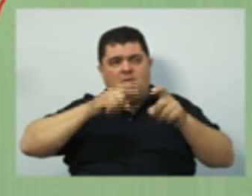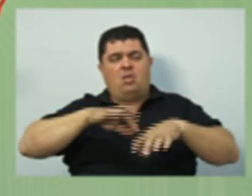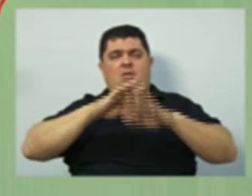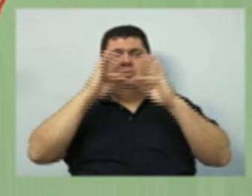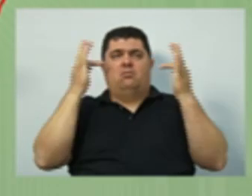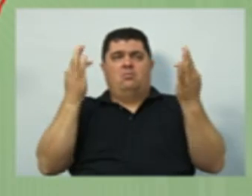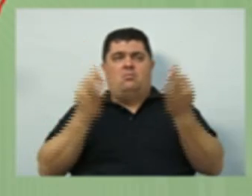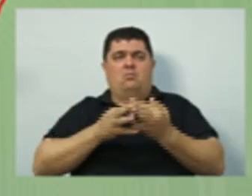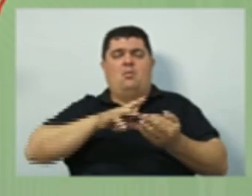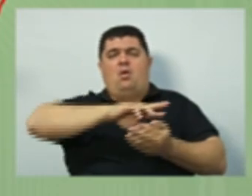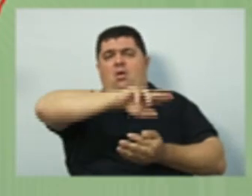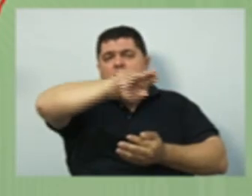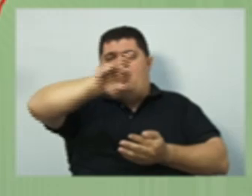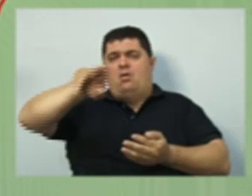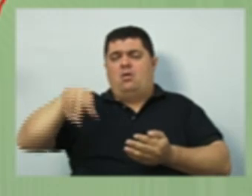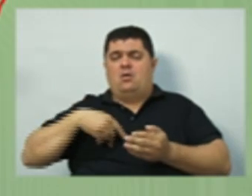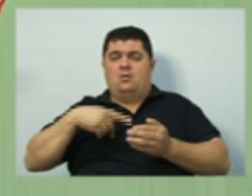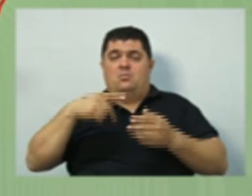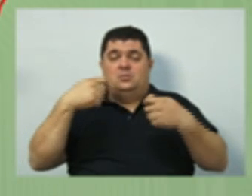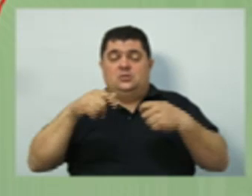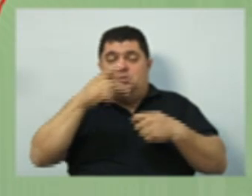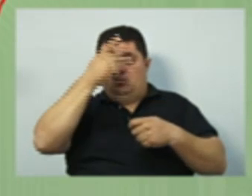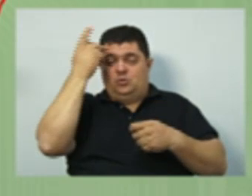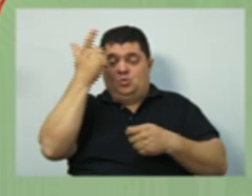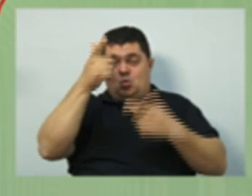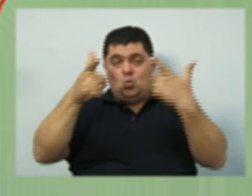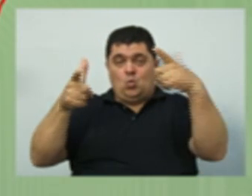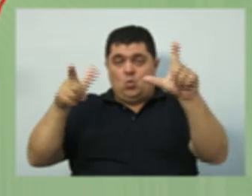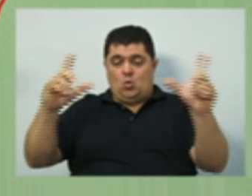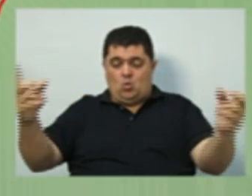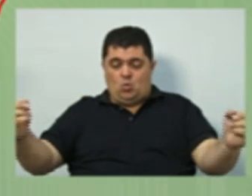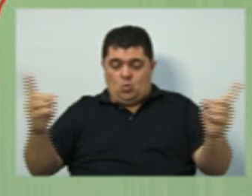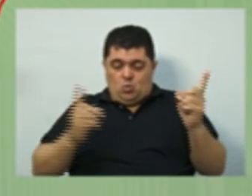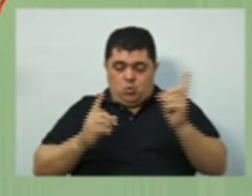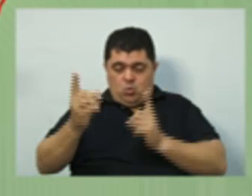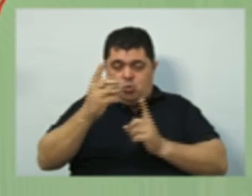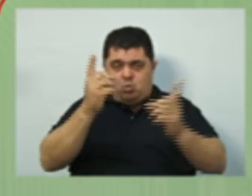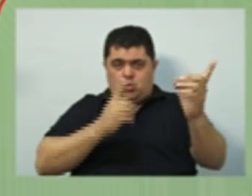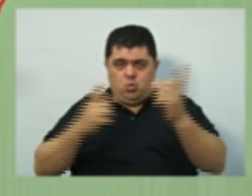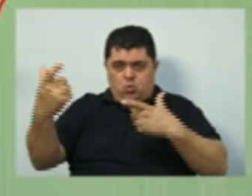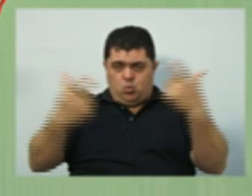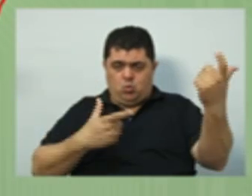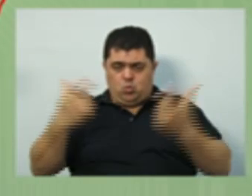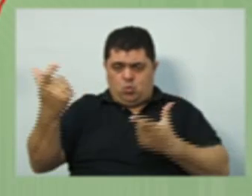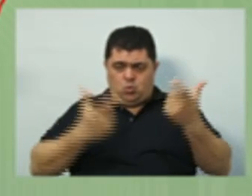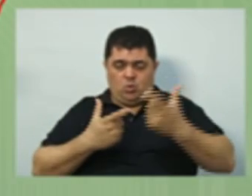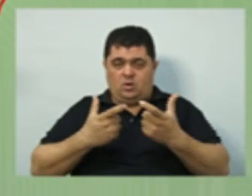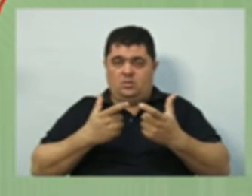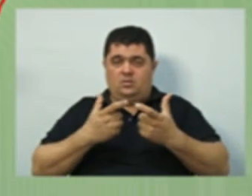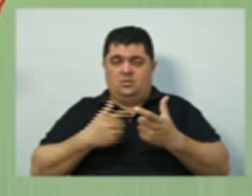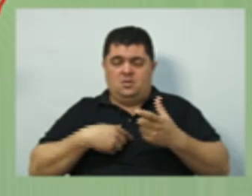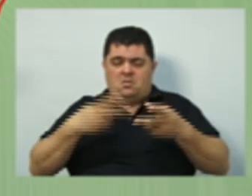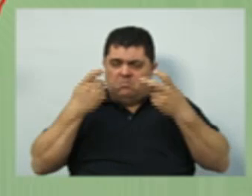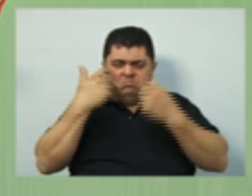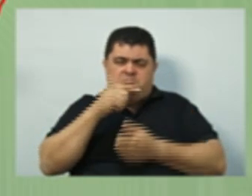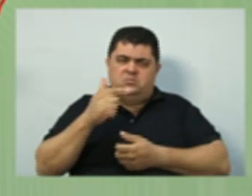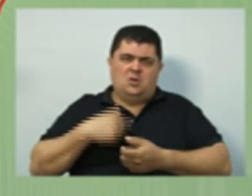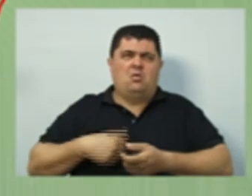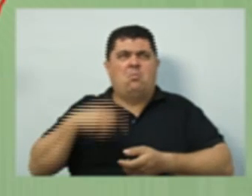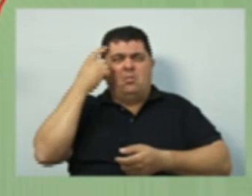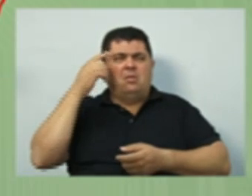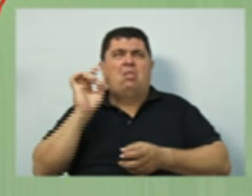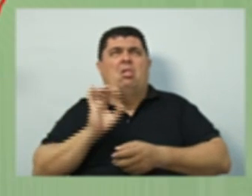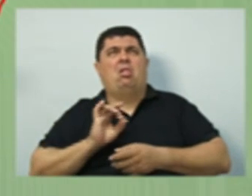família, nas nossas relações sociais. Mesmo sem perceber, mesmo quando você acha que está trabalhando